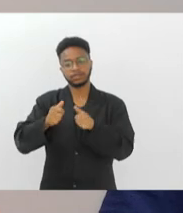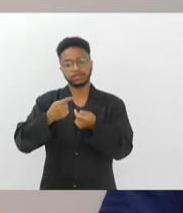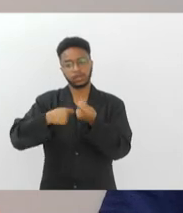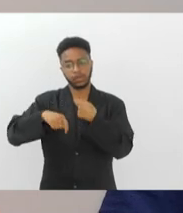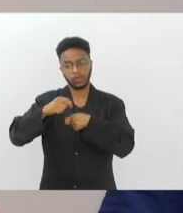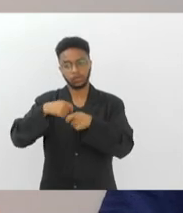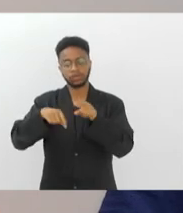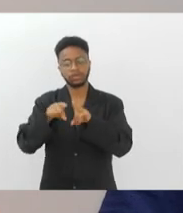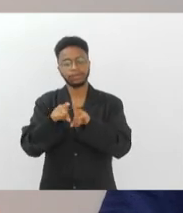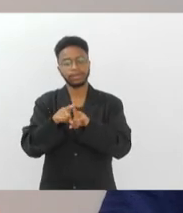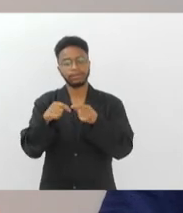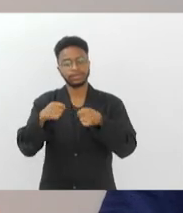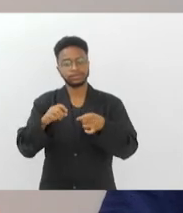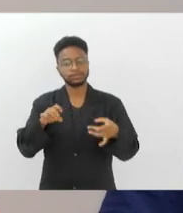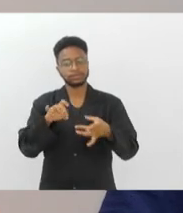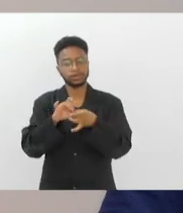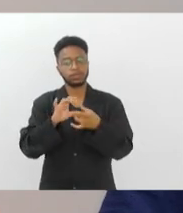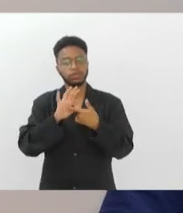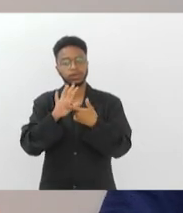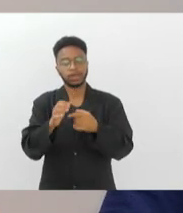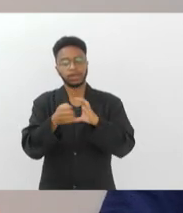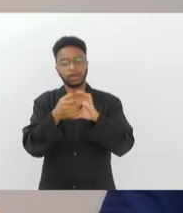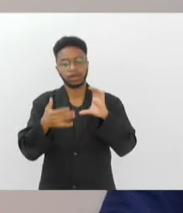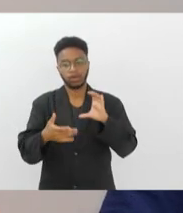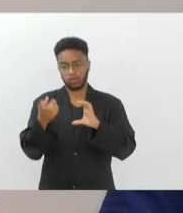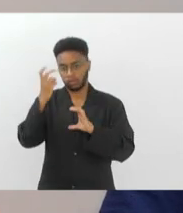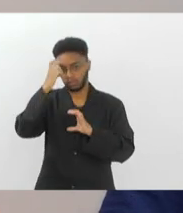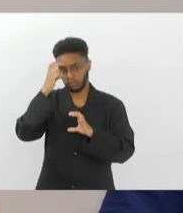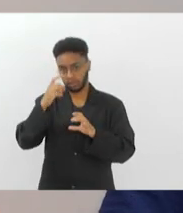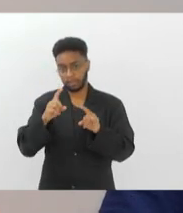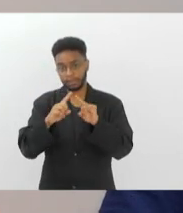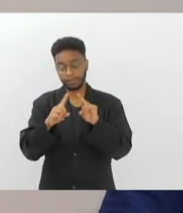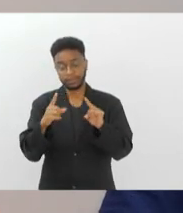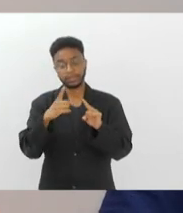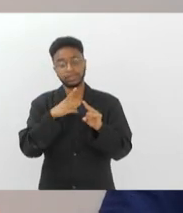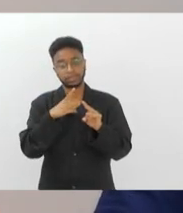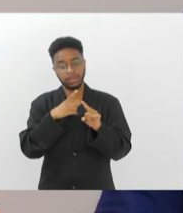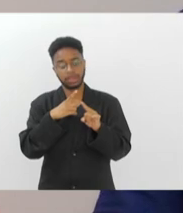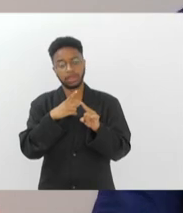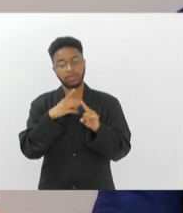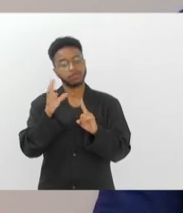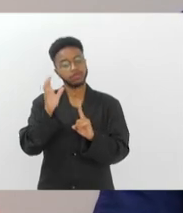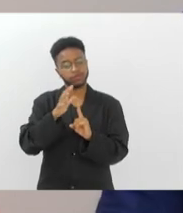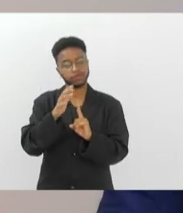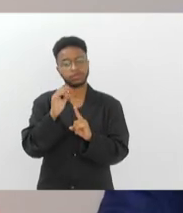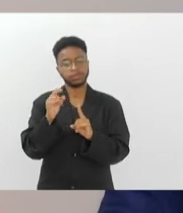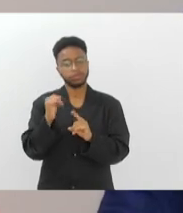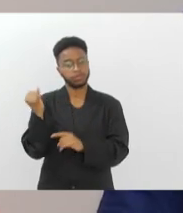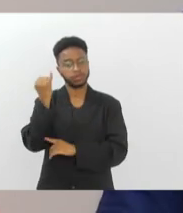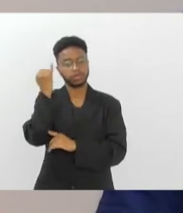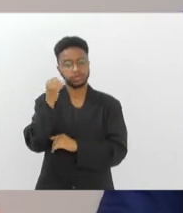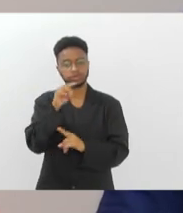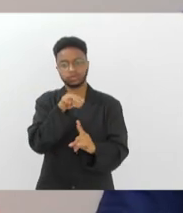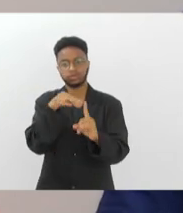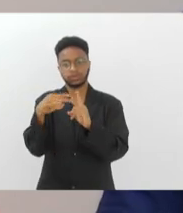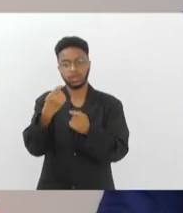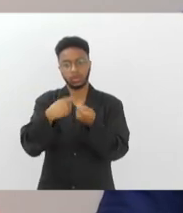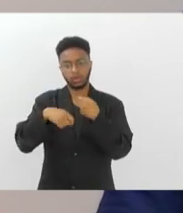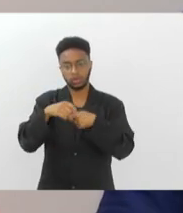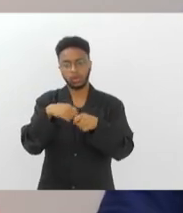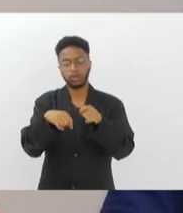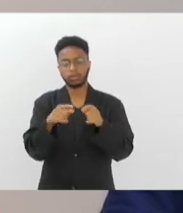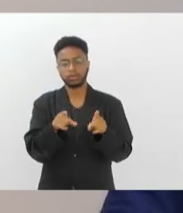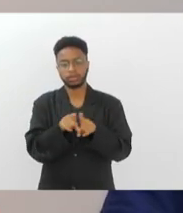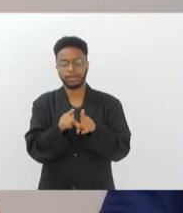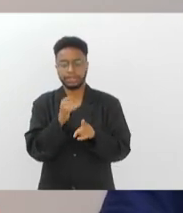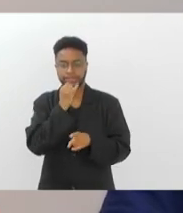deslembrar todo o aspecto cultural. Mas o aspecto cultural, ele tem também reflexos importantíssimos do ponto de vista econômico e financeiro. Só para